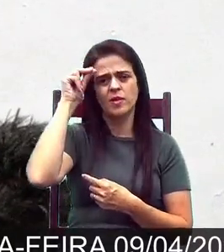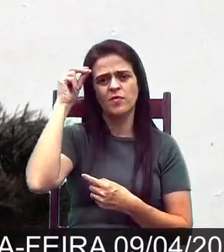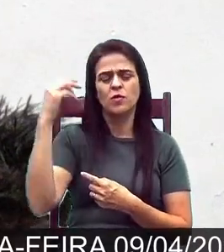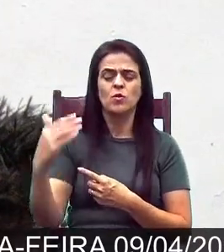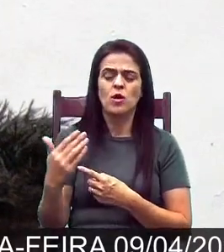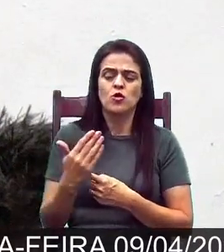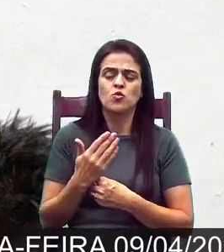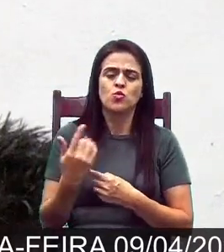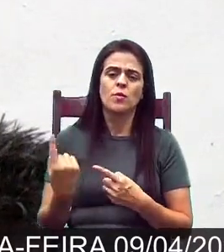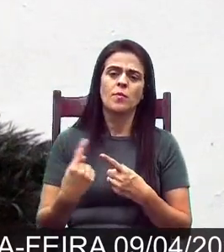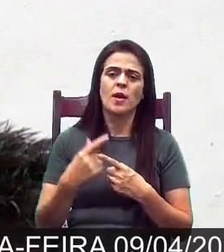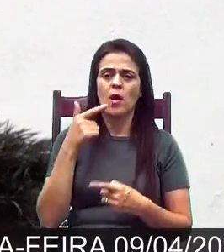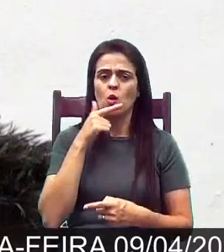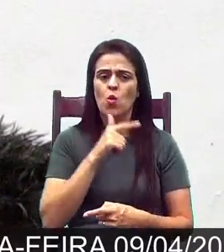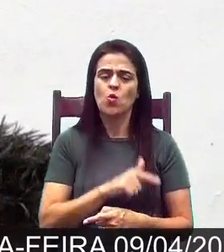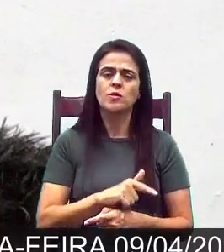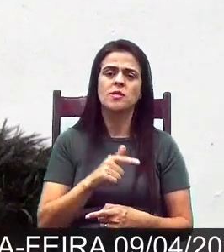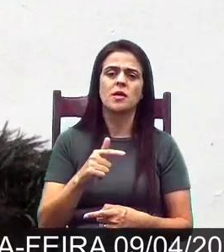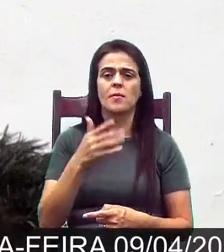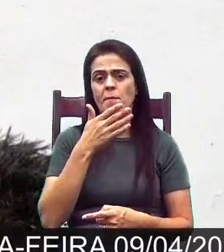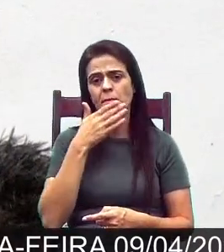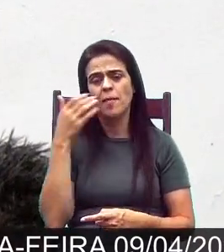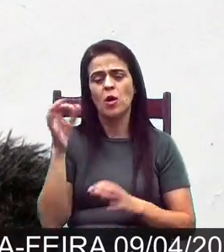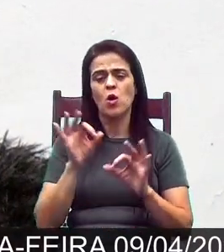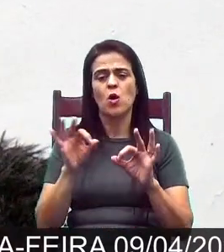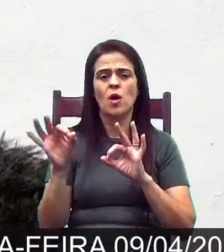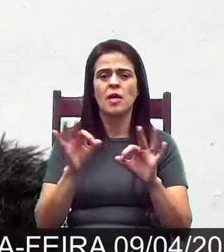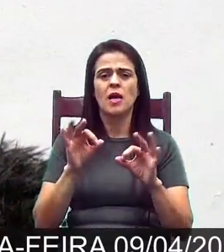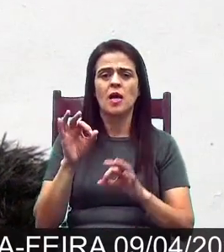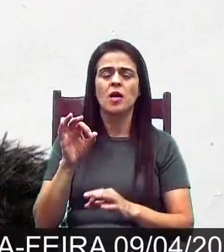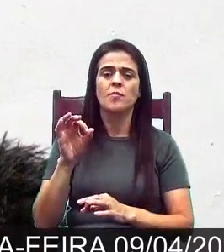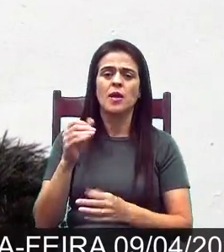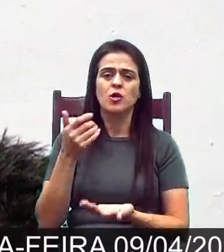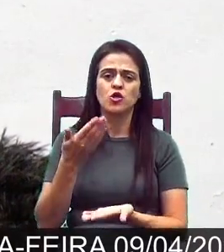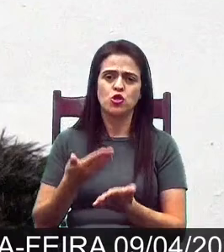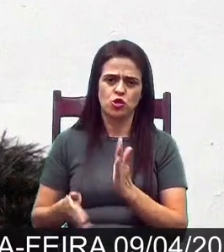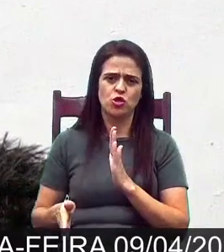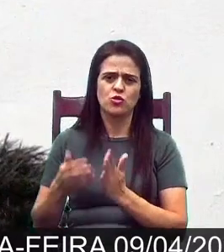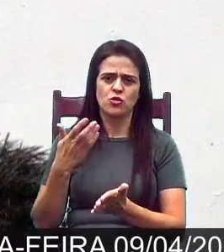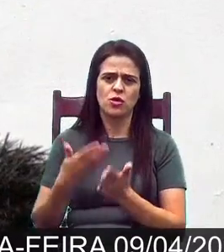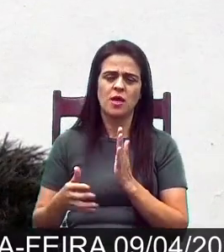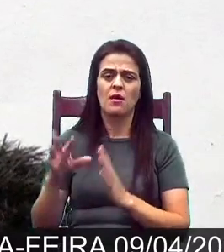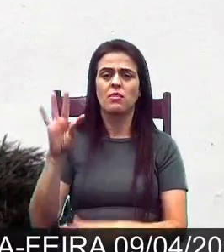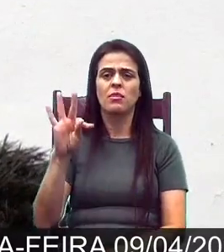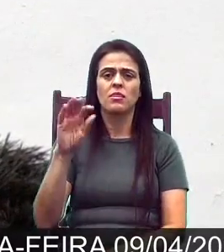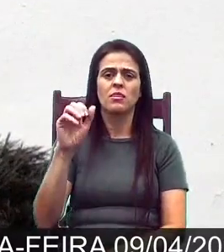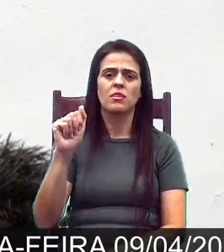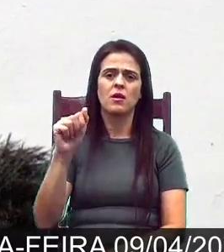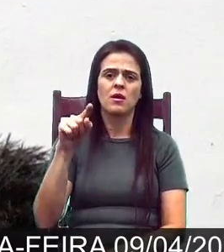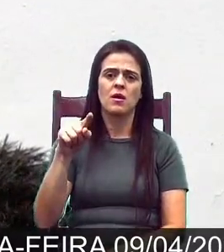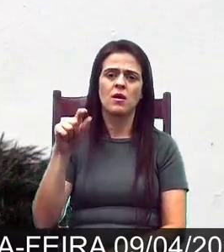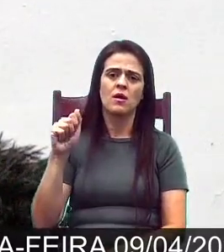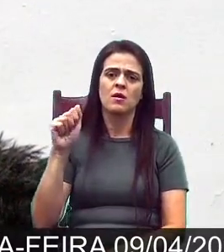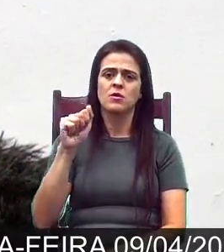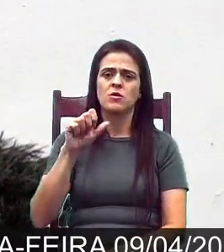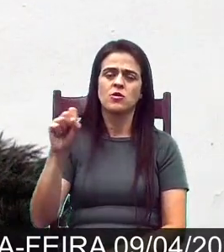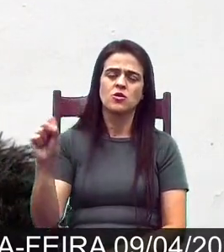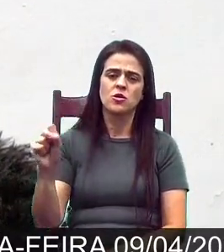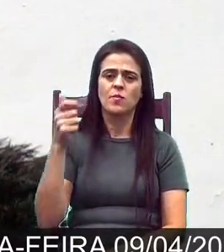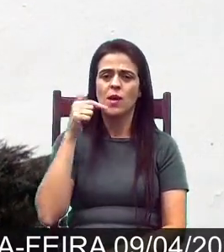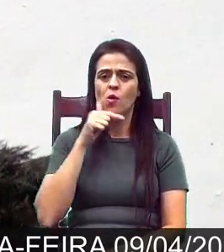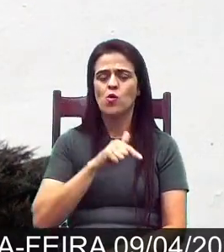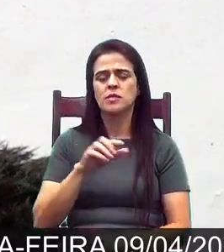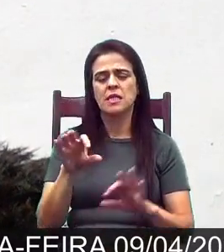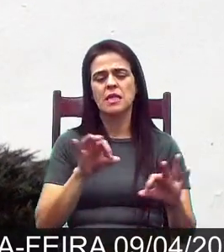para estudarem uma forma de isentar, então, essas taxas para que eles possam fazer